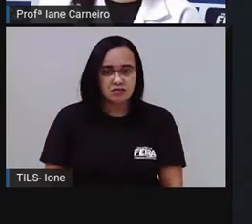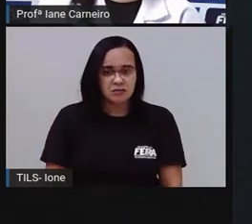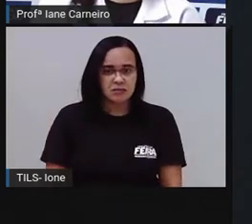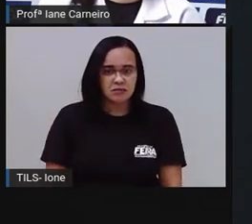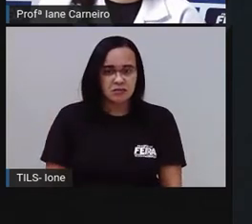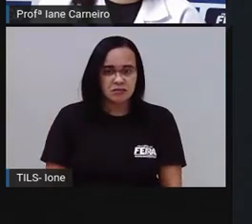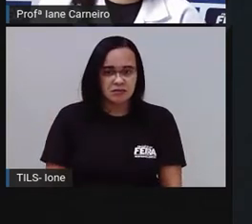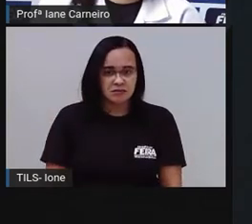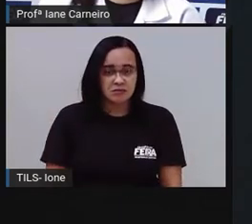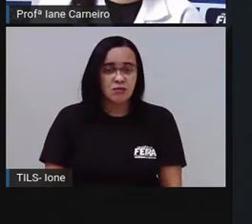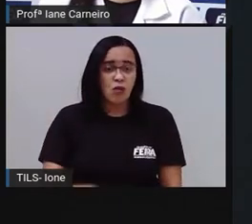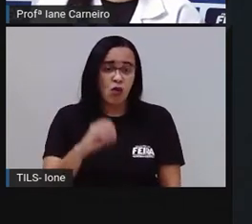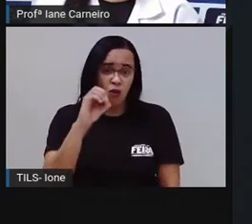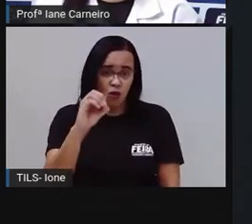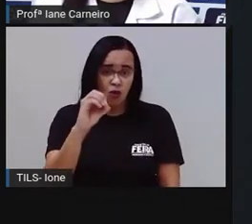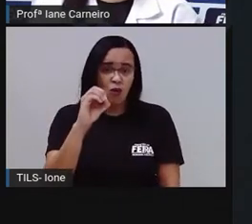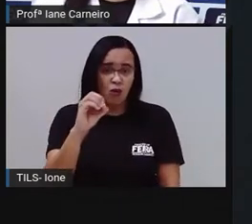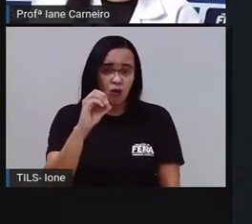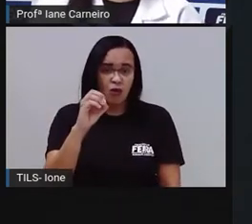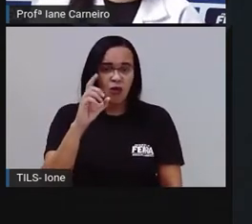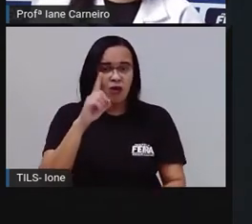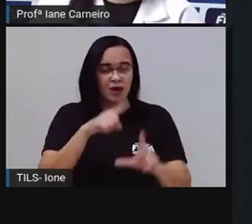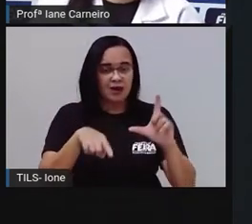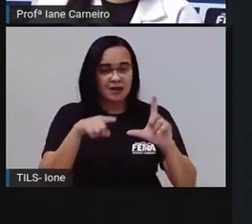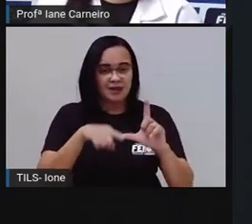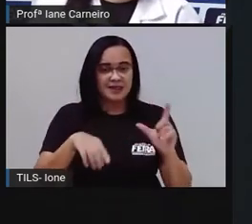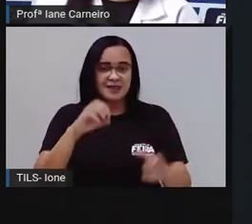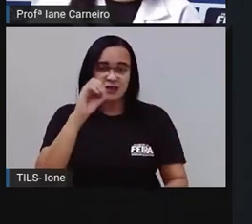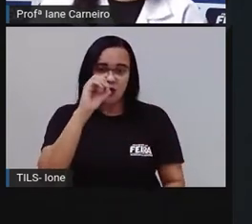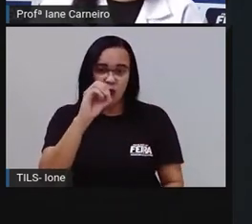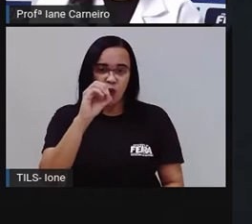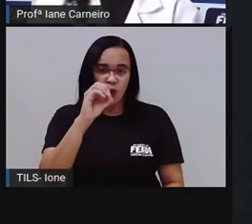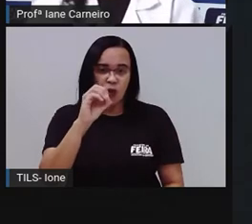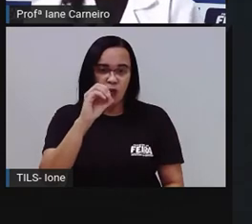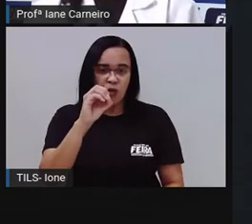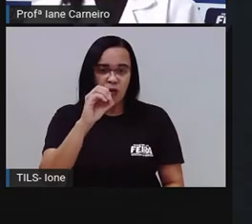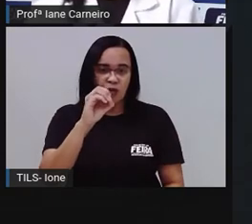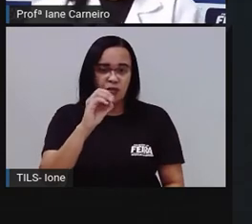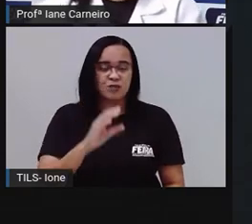A letra O. O mais oculta, oculta.